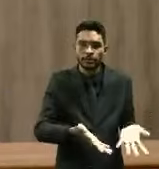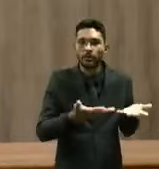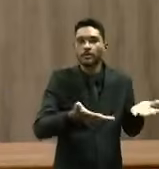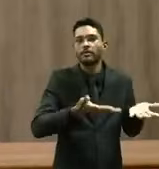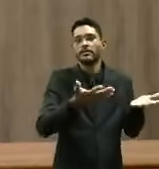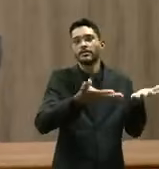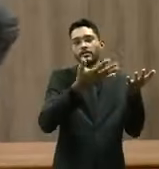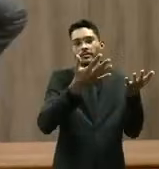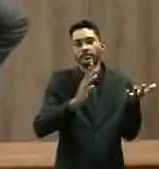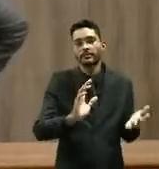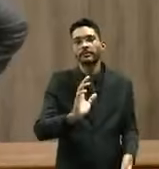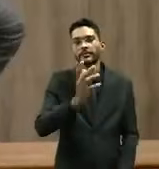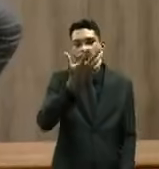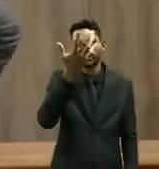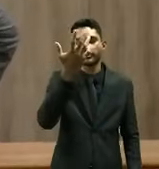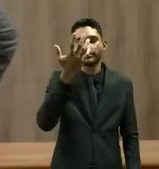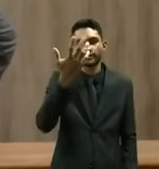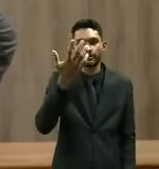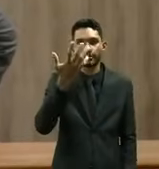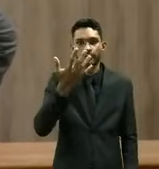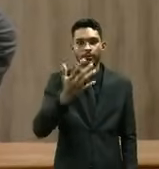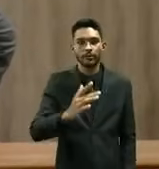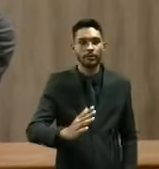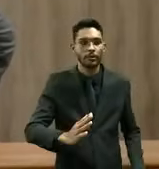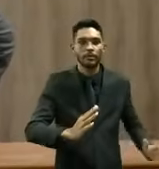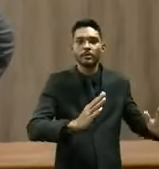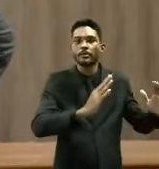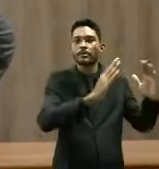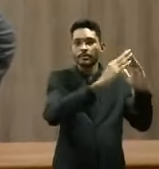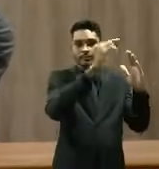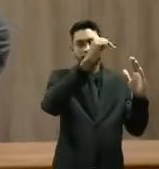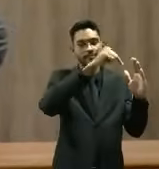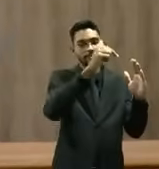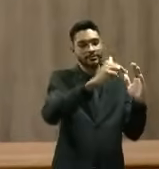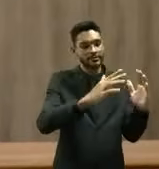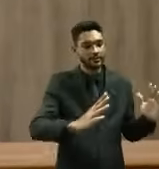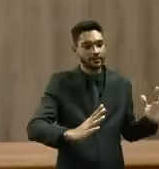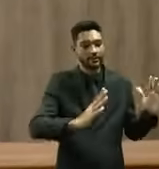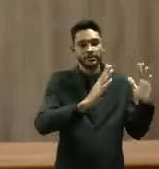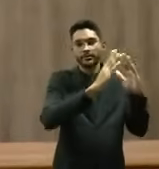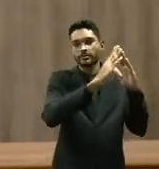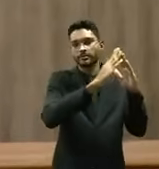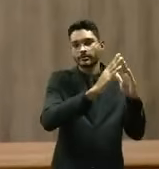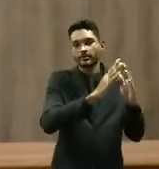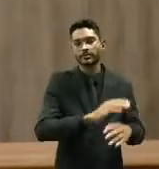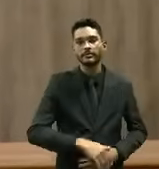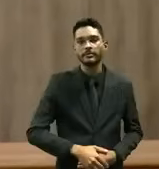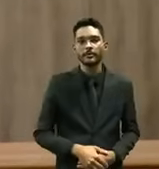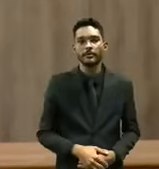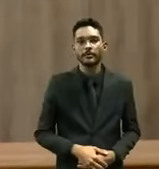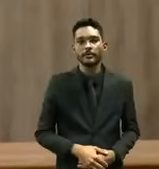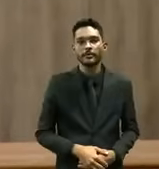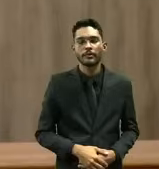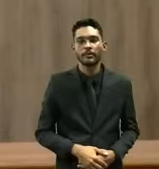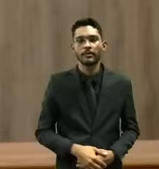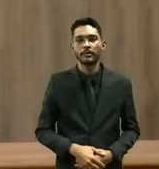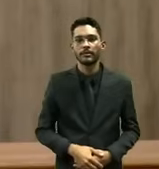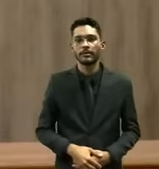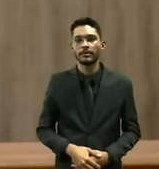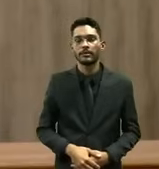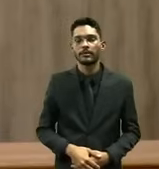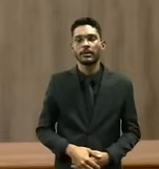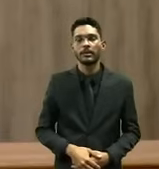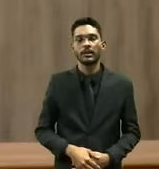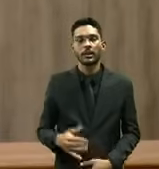Zão eu disse foi aqui pastor ele disse foi aqui eu disse meu Deus do céu era assim os homens ele disse para mim pastor